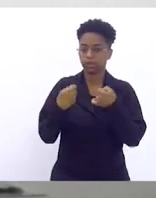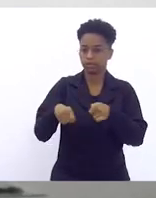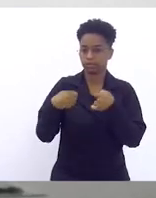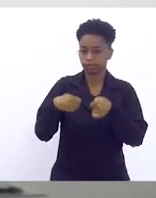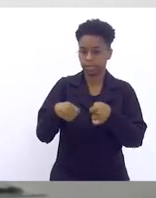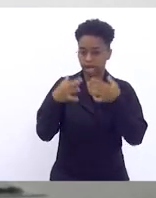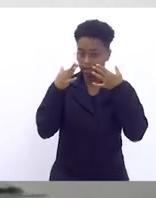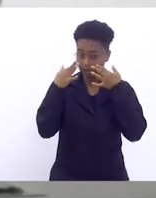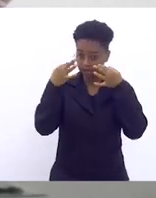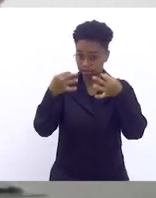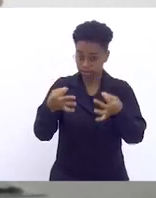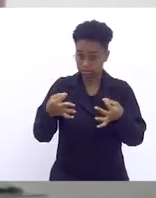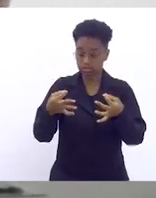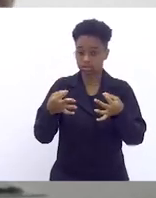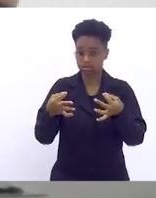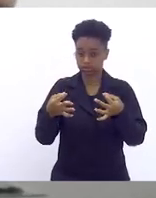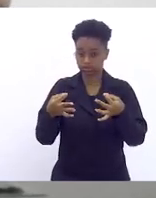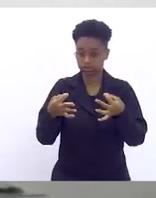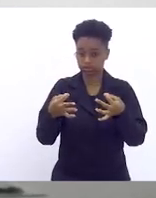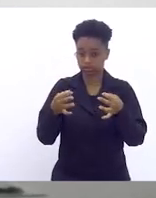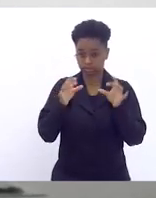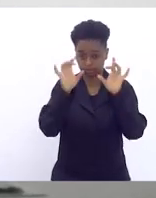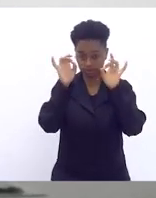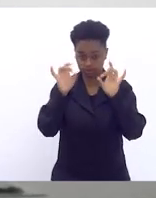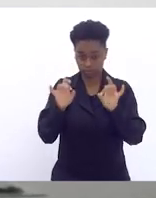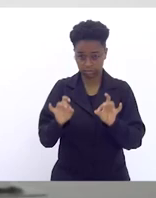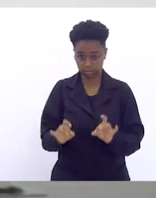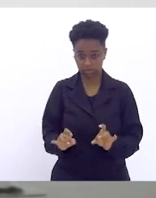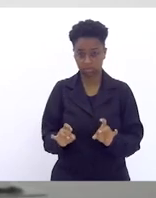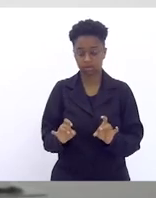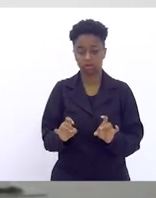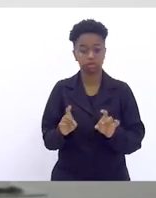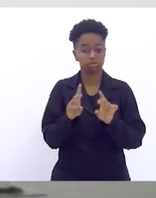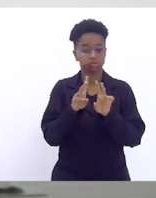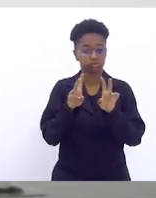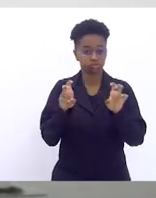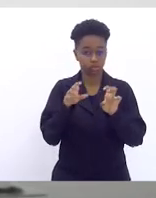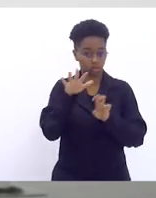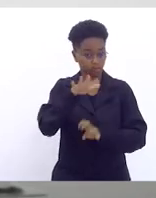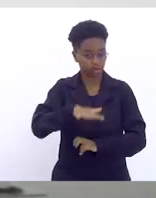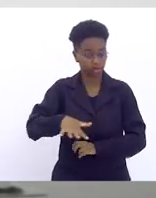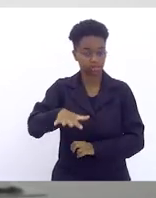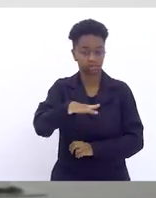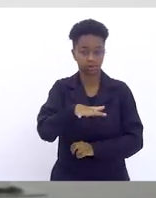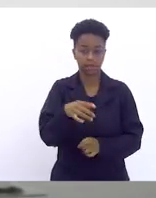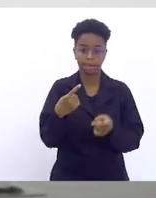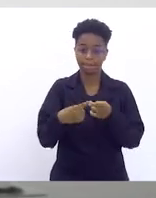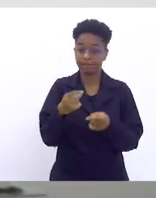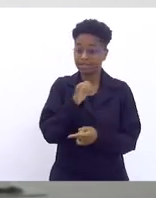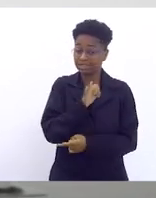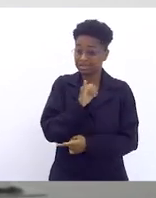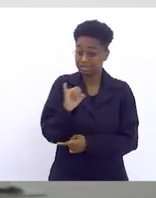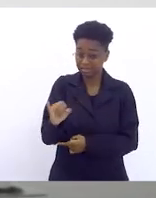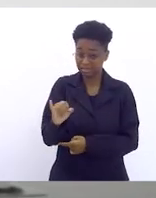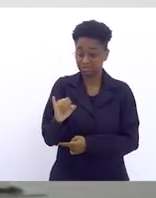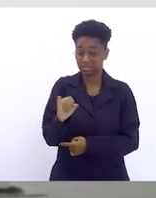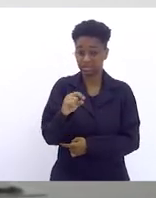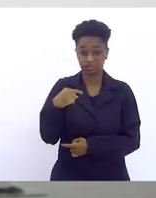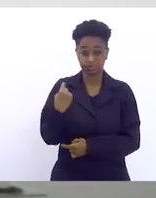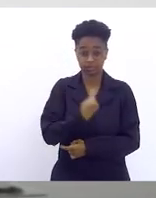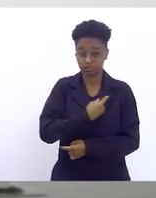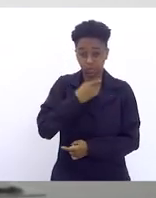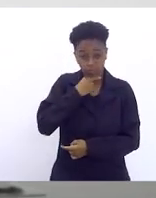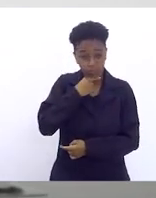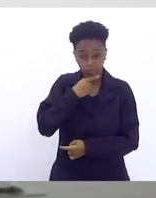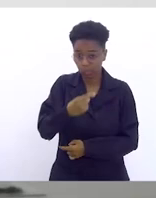uma atenção mais especial ainda sobre esse tema porque se a gente não não recuperar